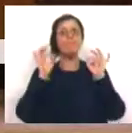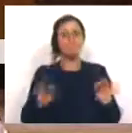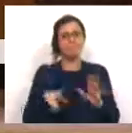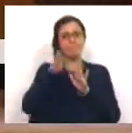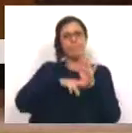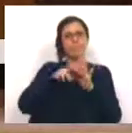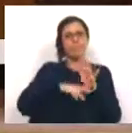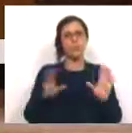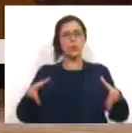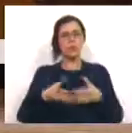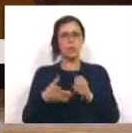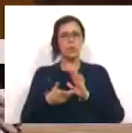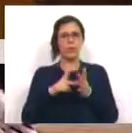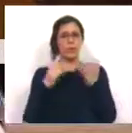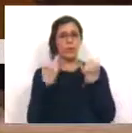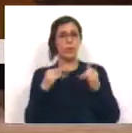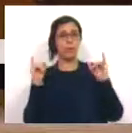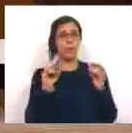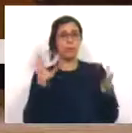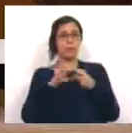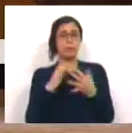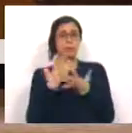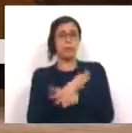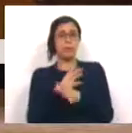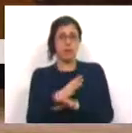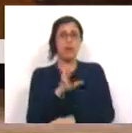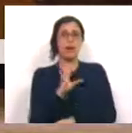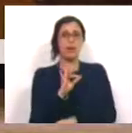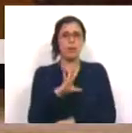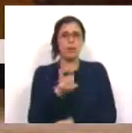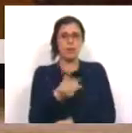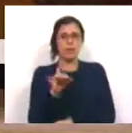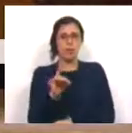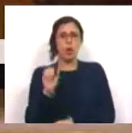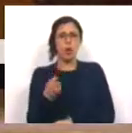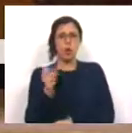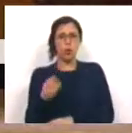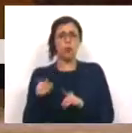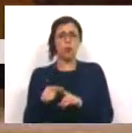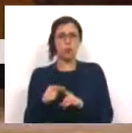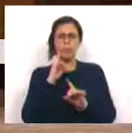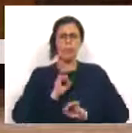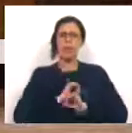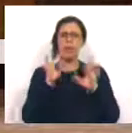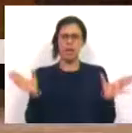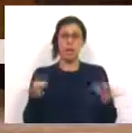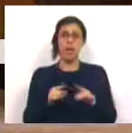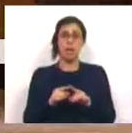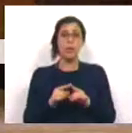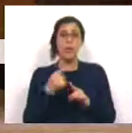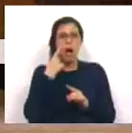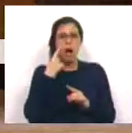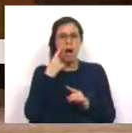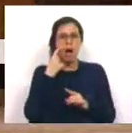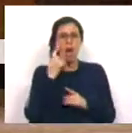o relatório da Comissão Técnica Independente relativo aos incêndios de 14, 15 e 16 de outubro, deixam claro que as